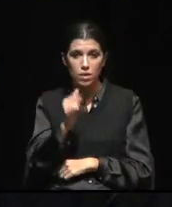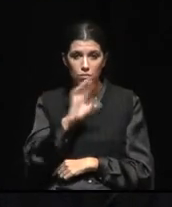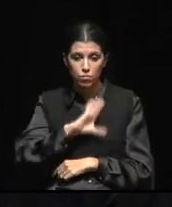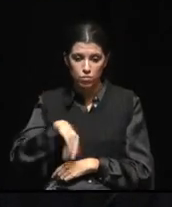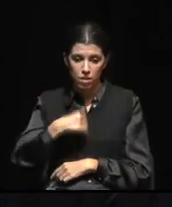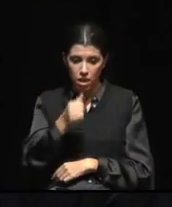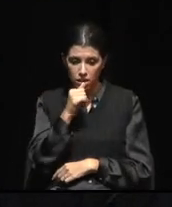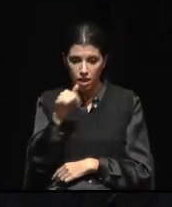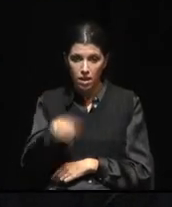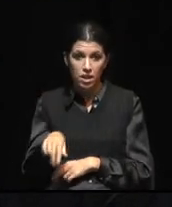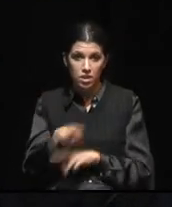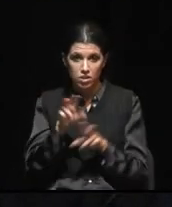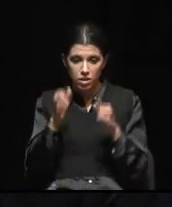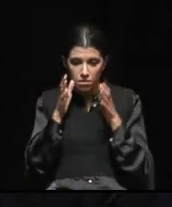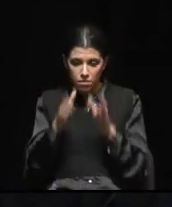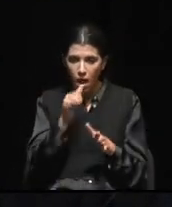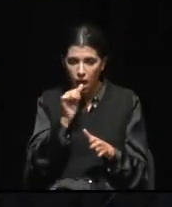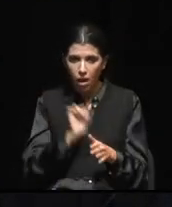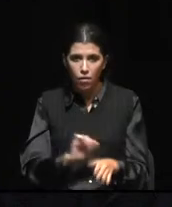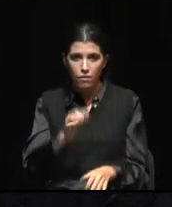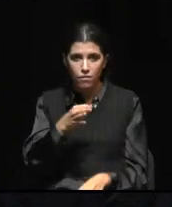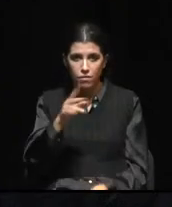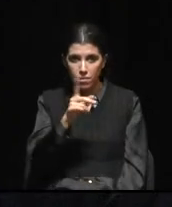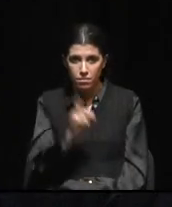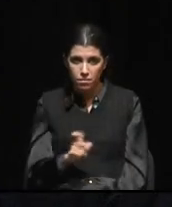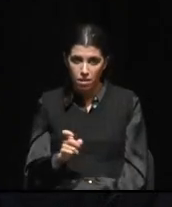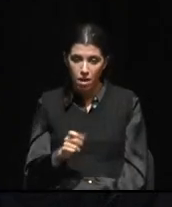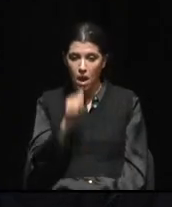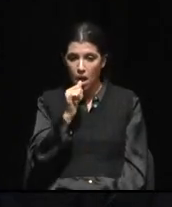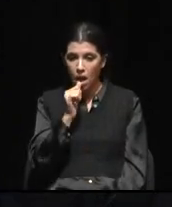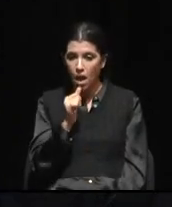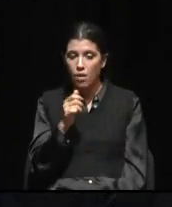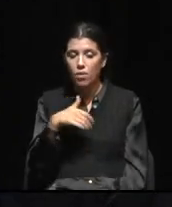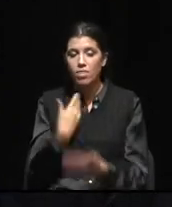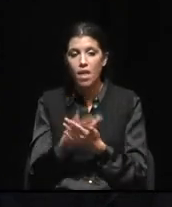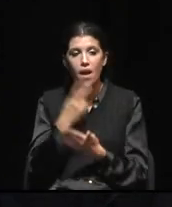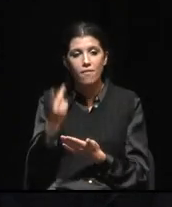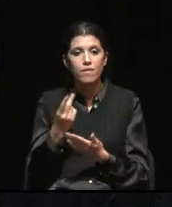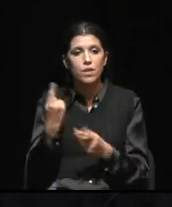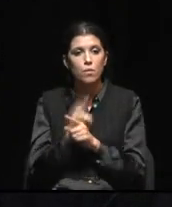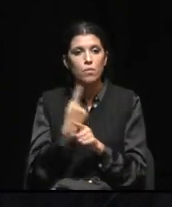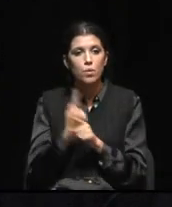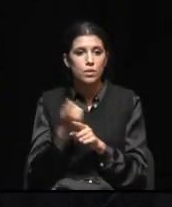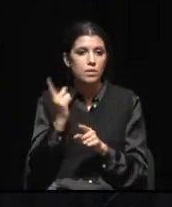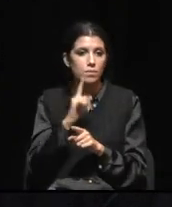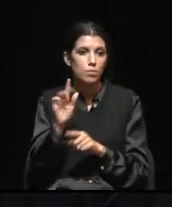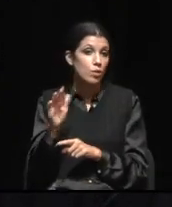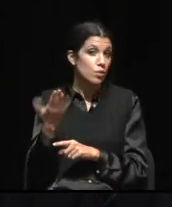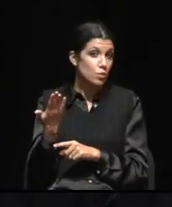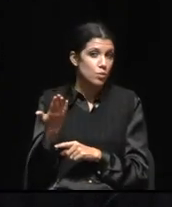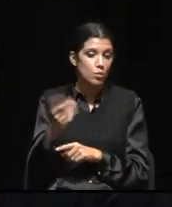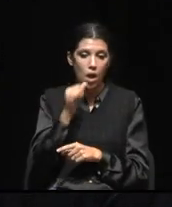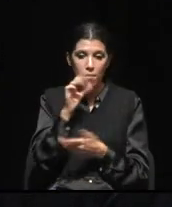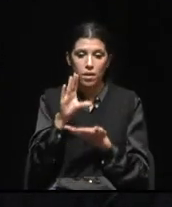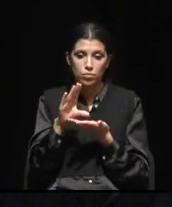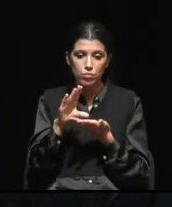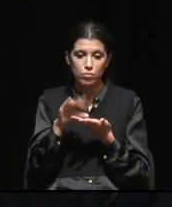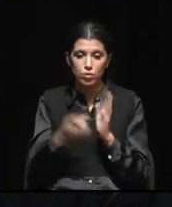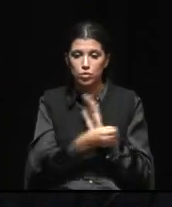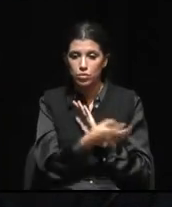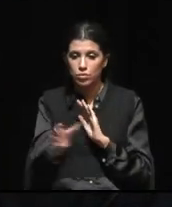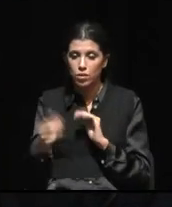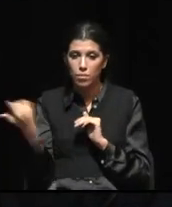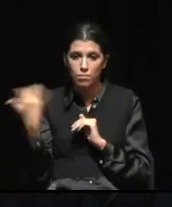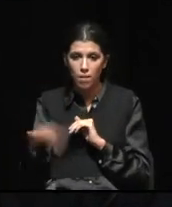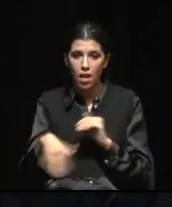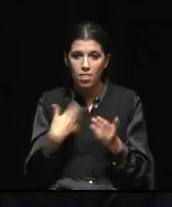este ano foi dedicado ao tema água para a paz a água como fonte essencial de vida é um bem essencial a sua escassez e má distribuição de